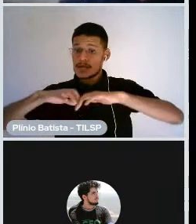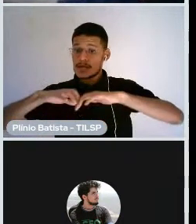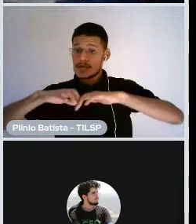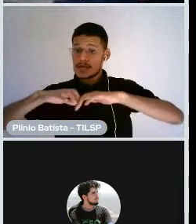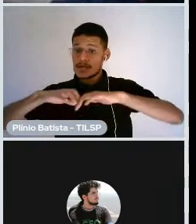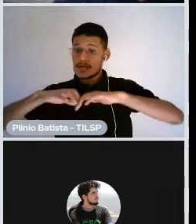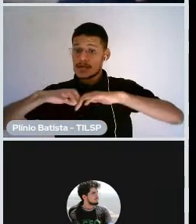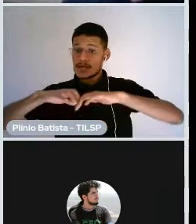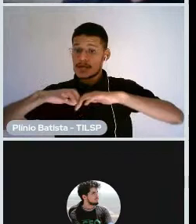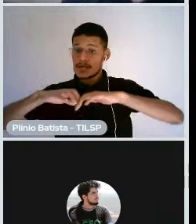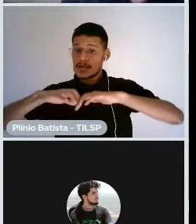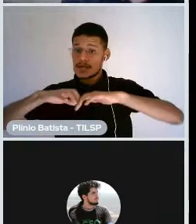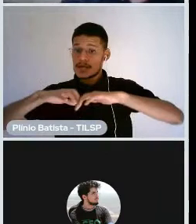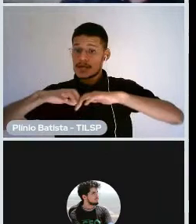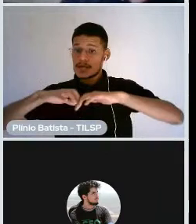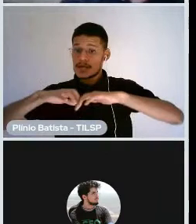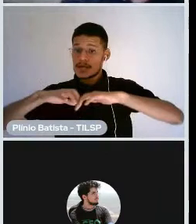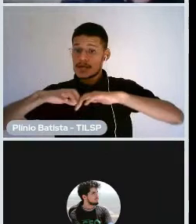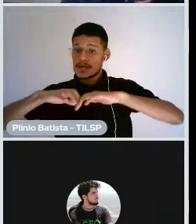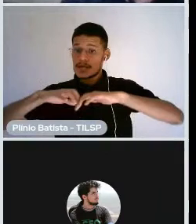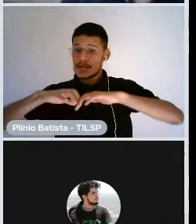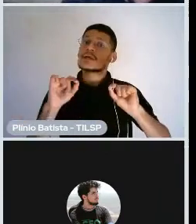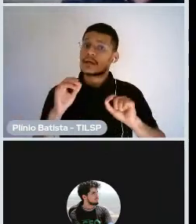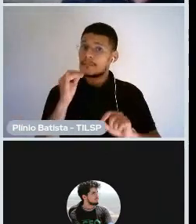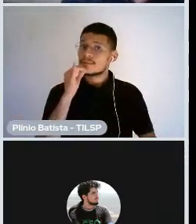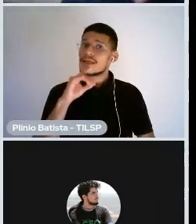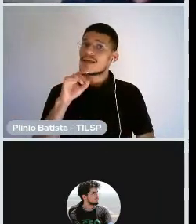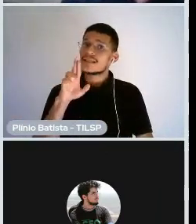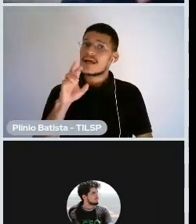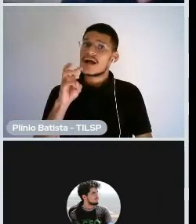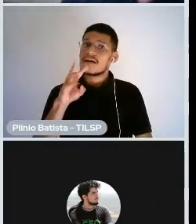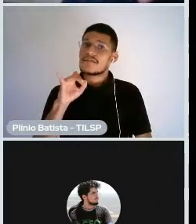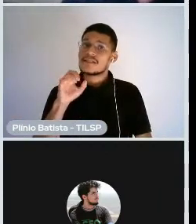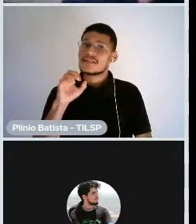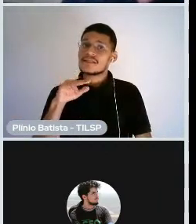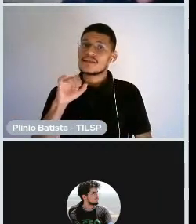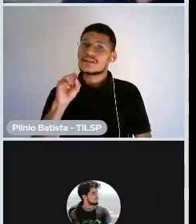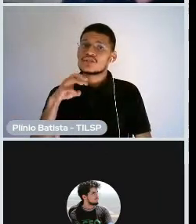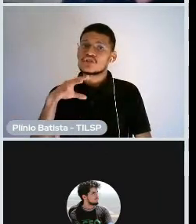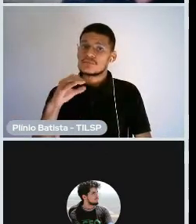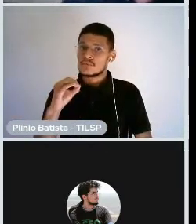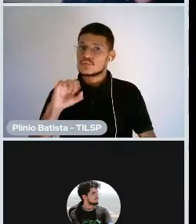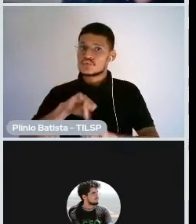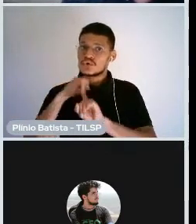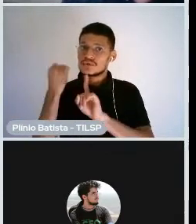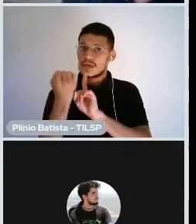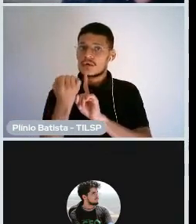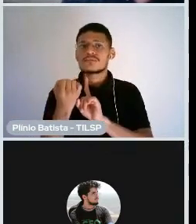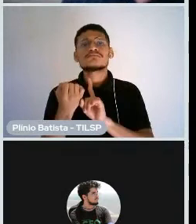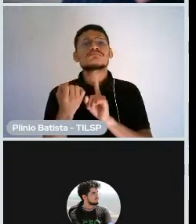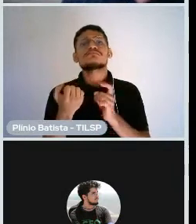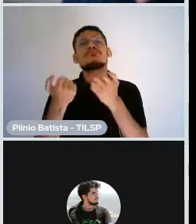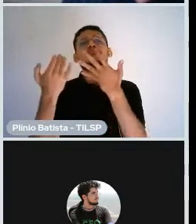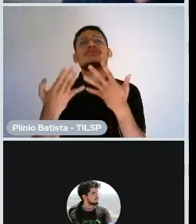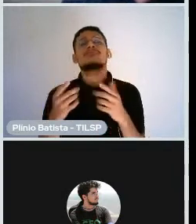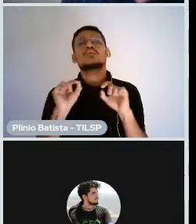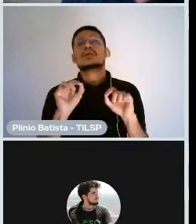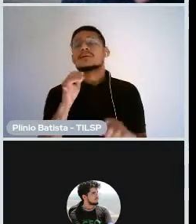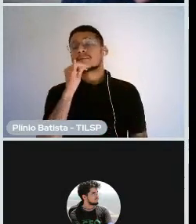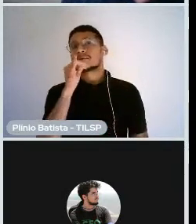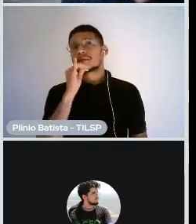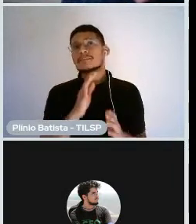diferentes. Uma consequência disso foi o darwinismo social, que trata de, como é que eu posso dizer,